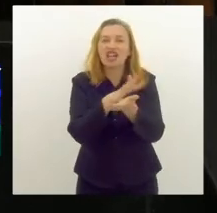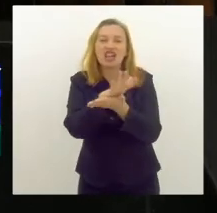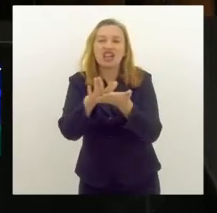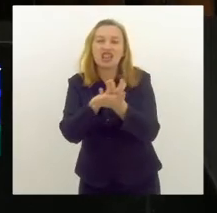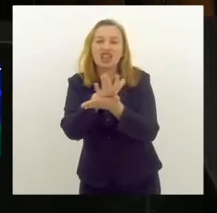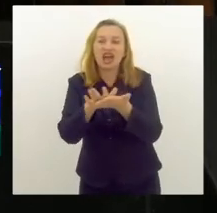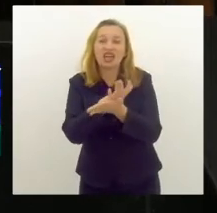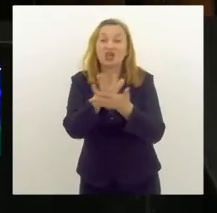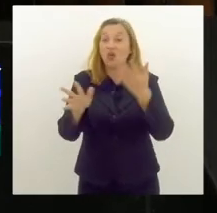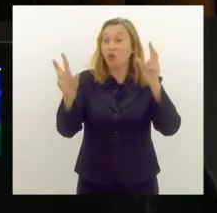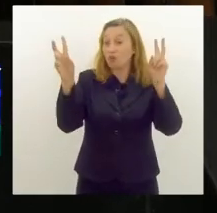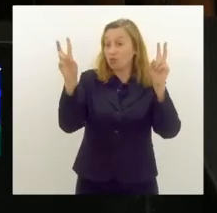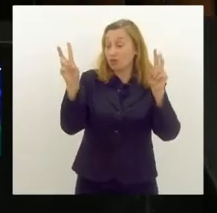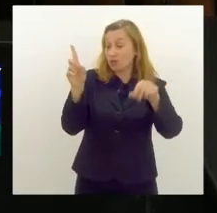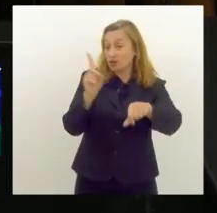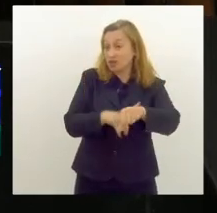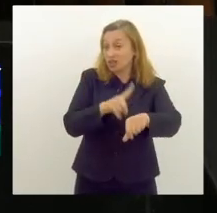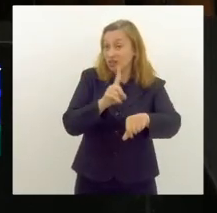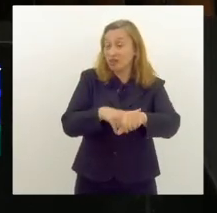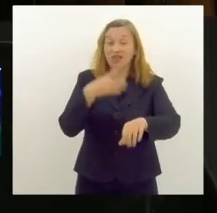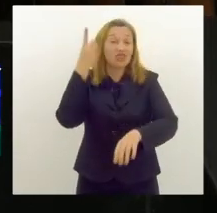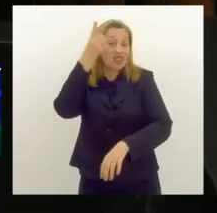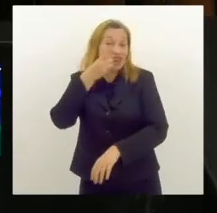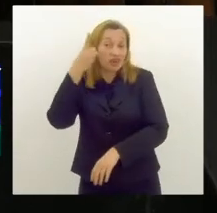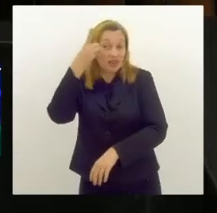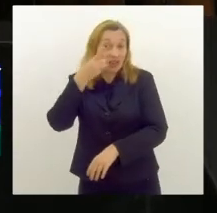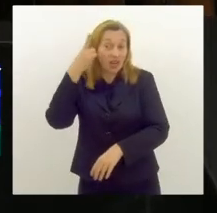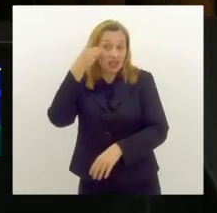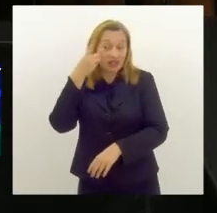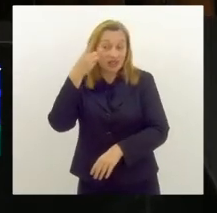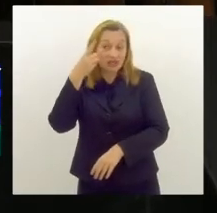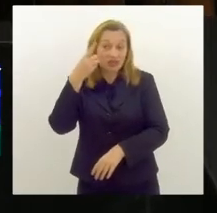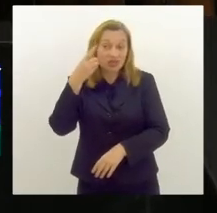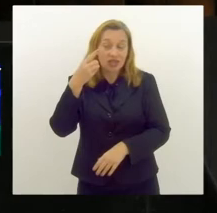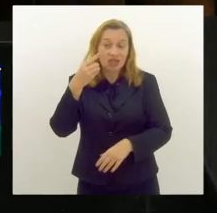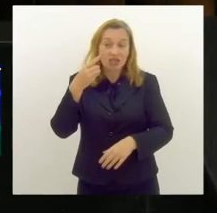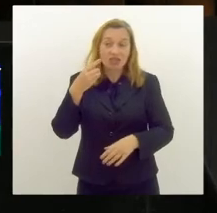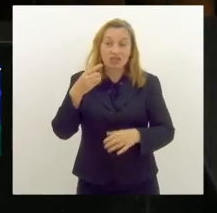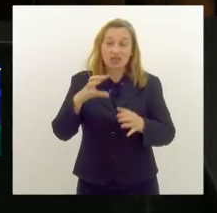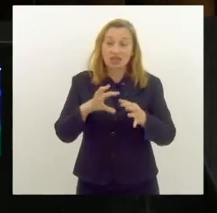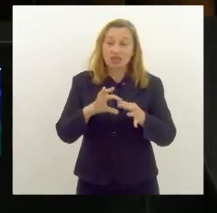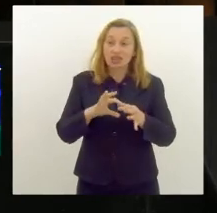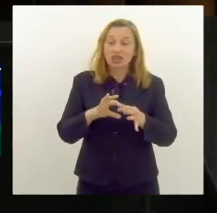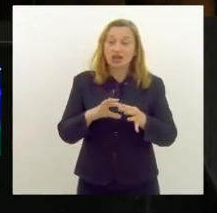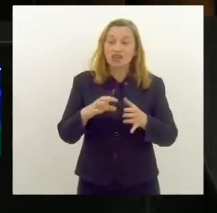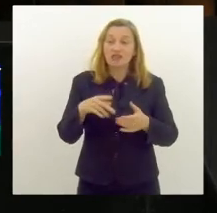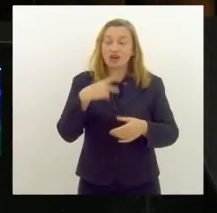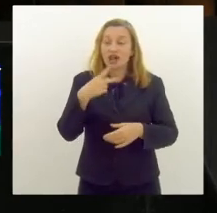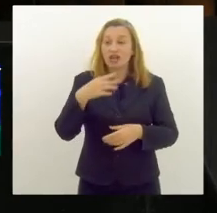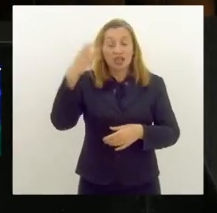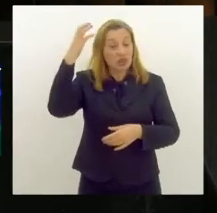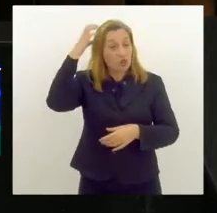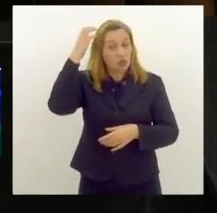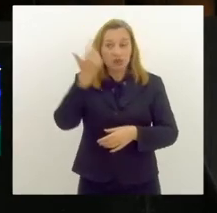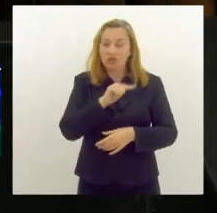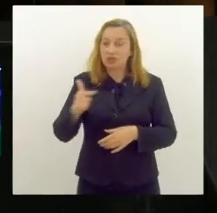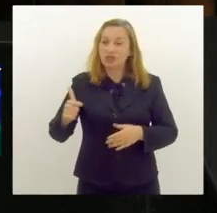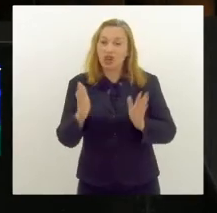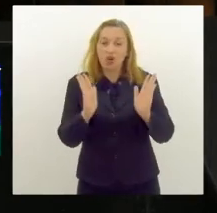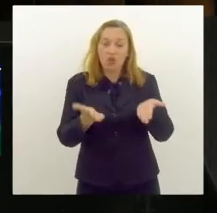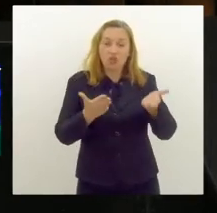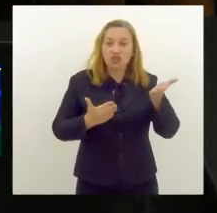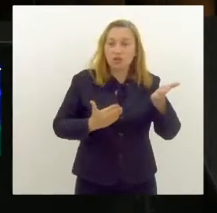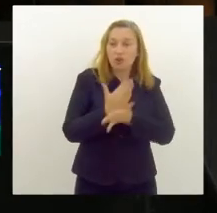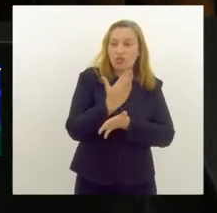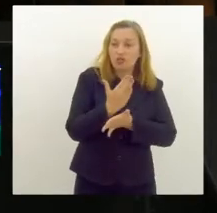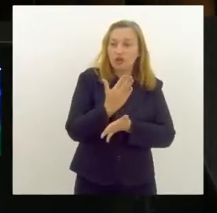tempo. Deputados me inocentaram, hoje aprovando as contas da minha gestão